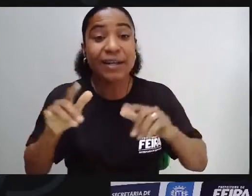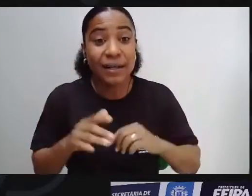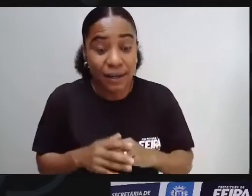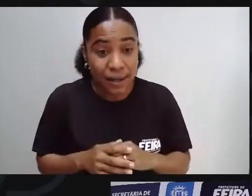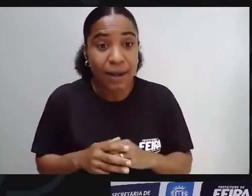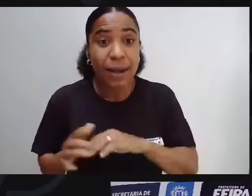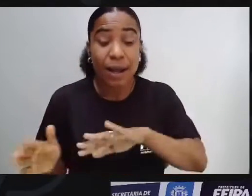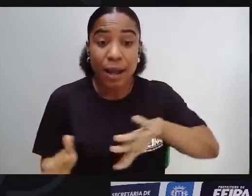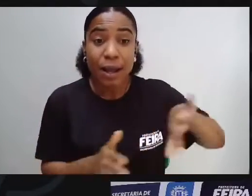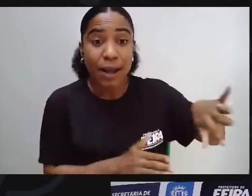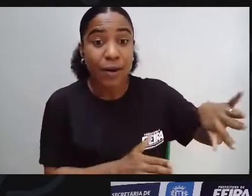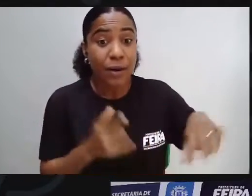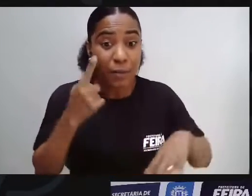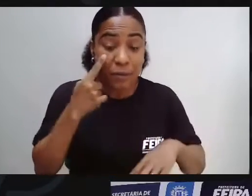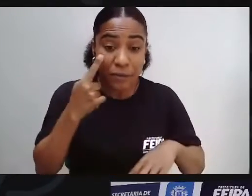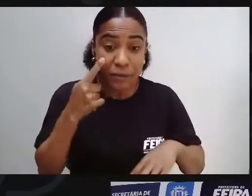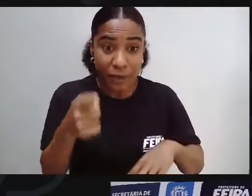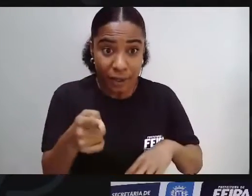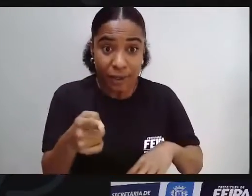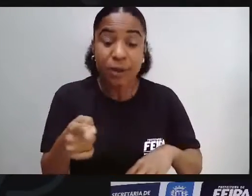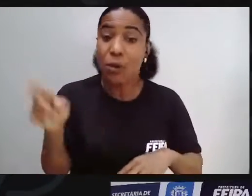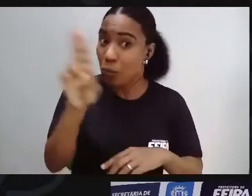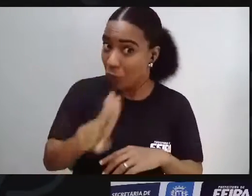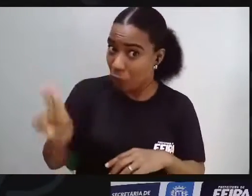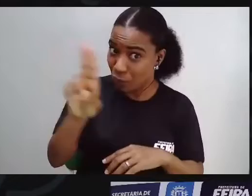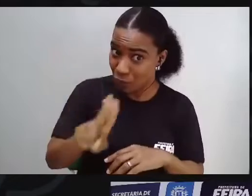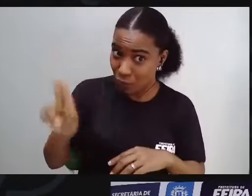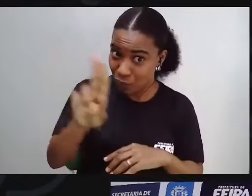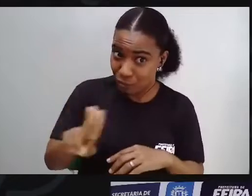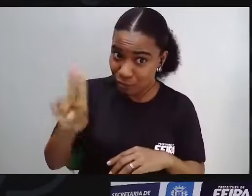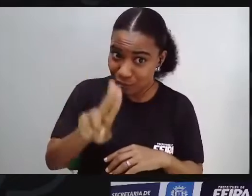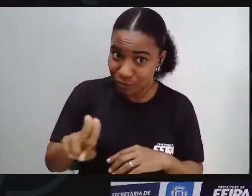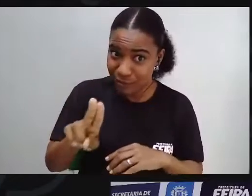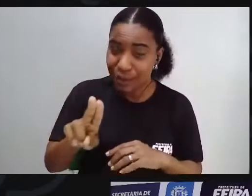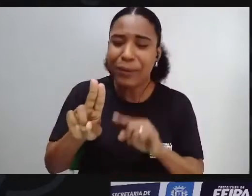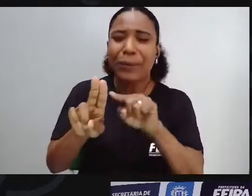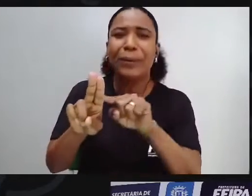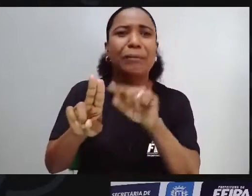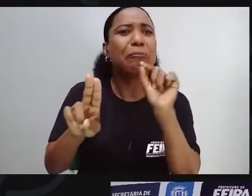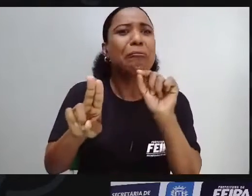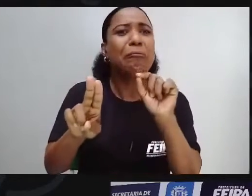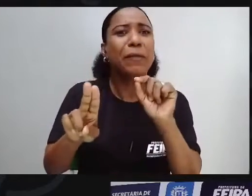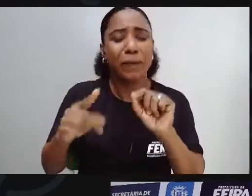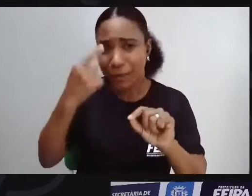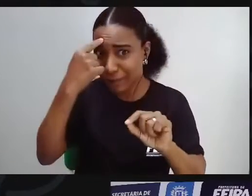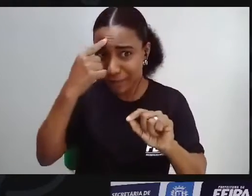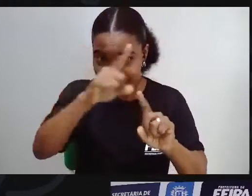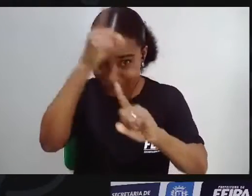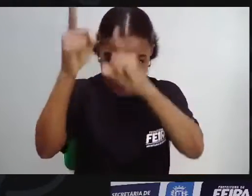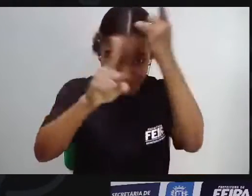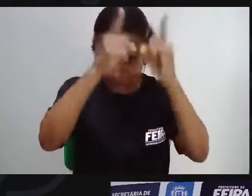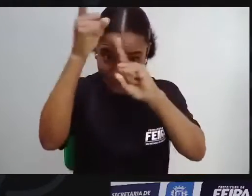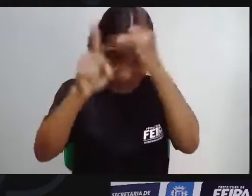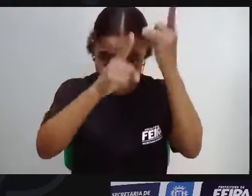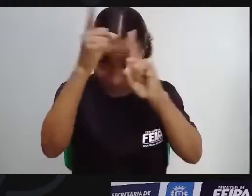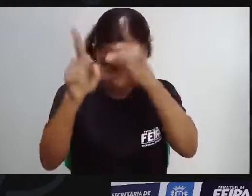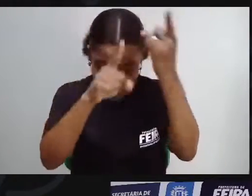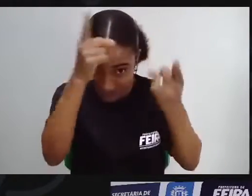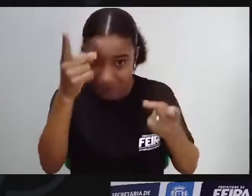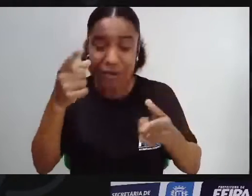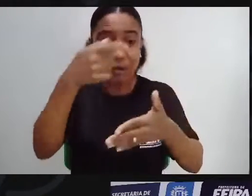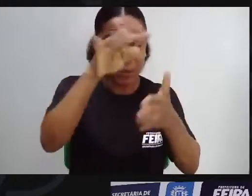imaginação e criatividade vale uma foto do seu texto no caderno onde que